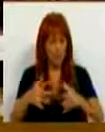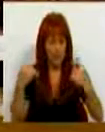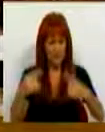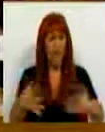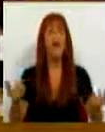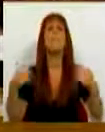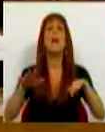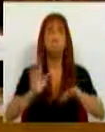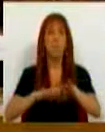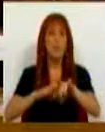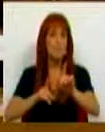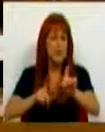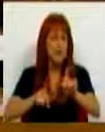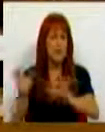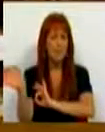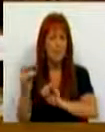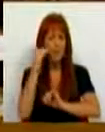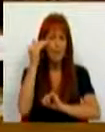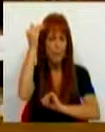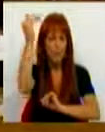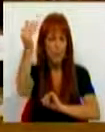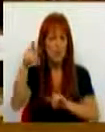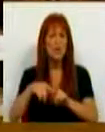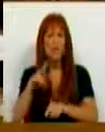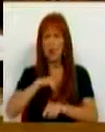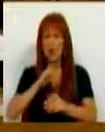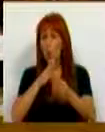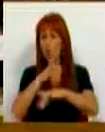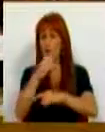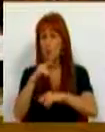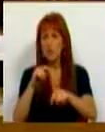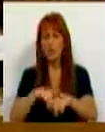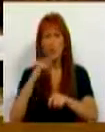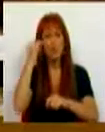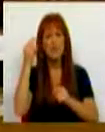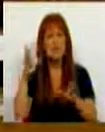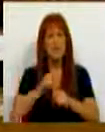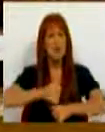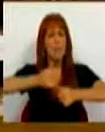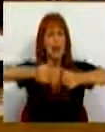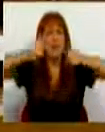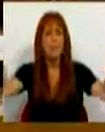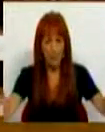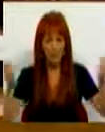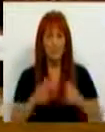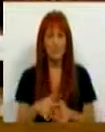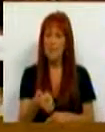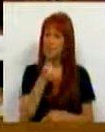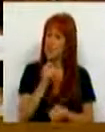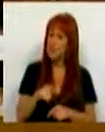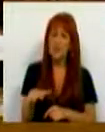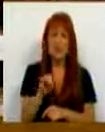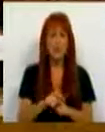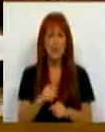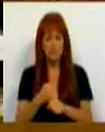crescimento, mas que por isso mesmo tem que se preparar para o futuro, para que Portugal continue a ter um turismo cada vez melhor. Medidas também na